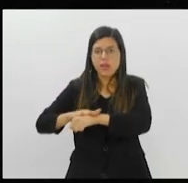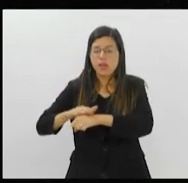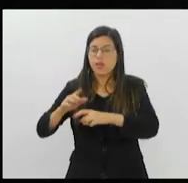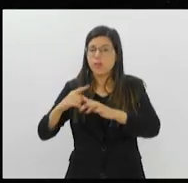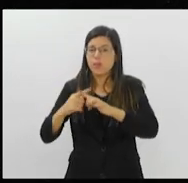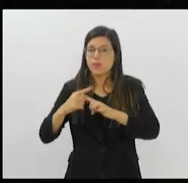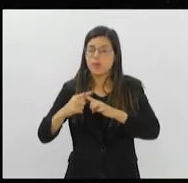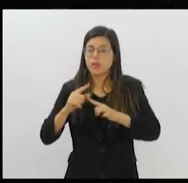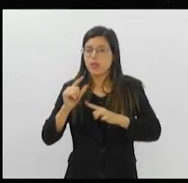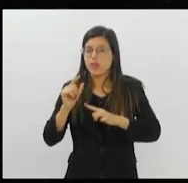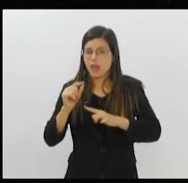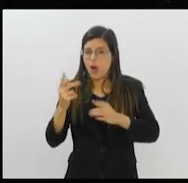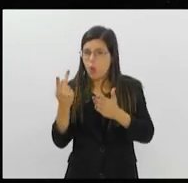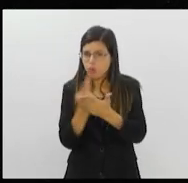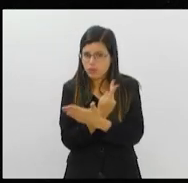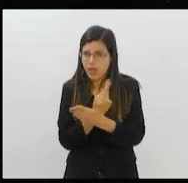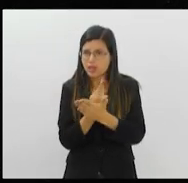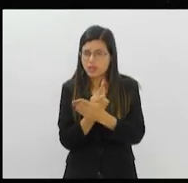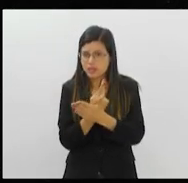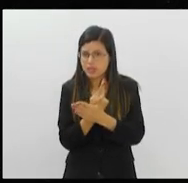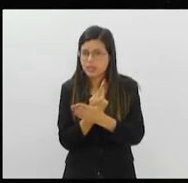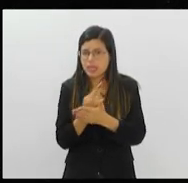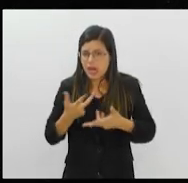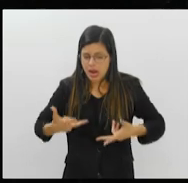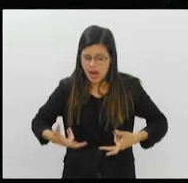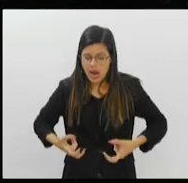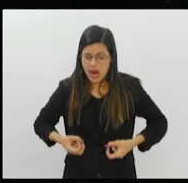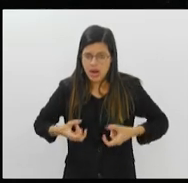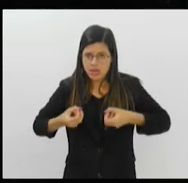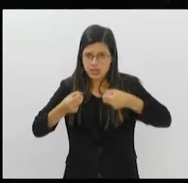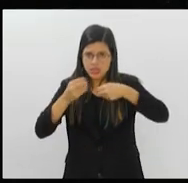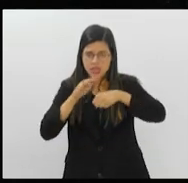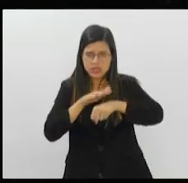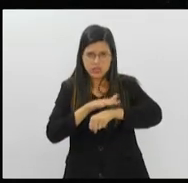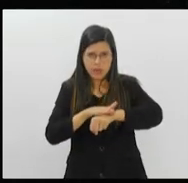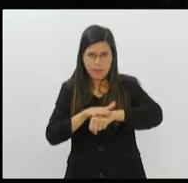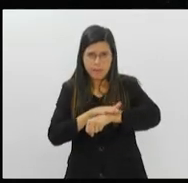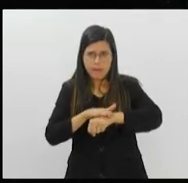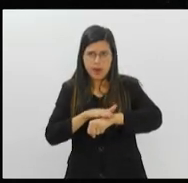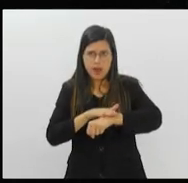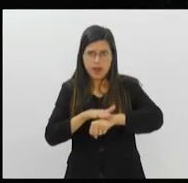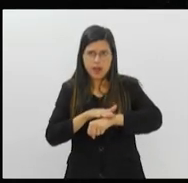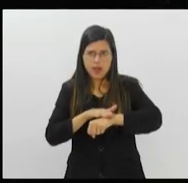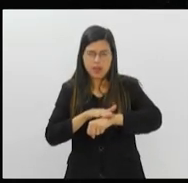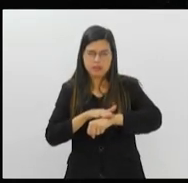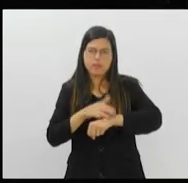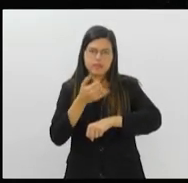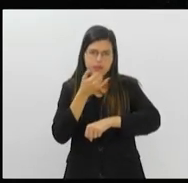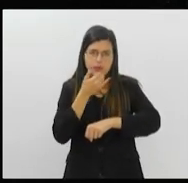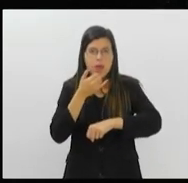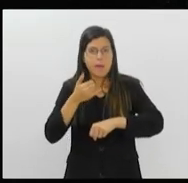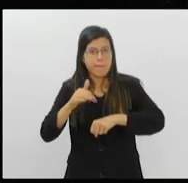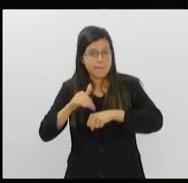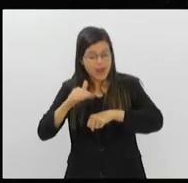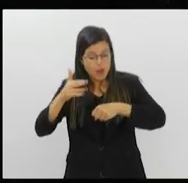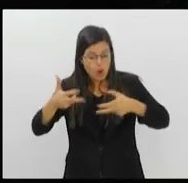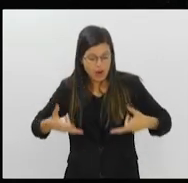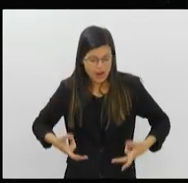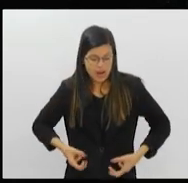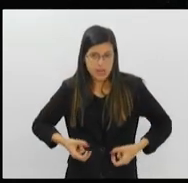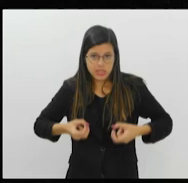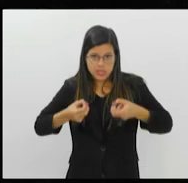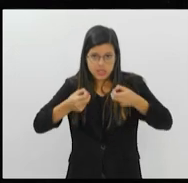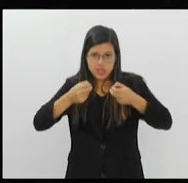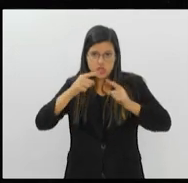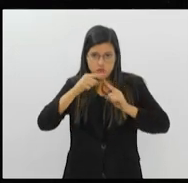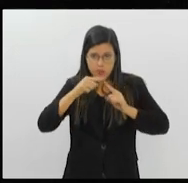incidência de câncer de pele, é o câncer de pele, principalmente para